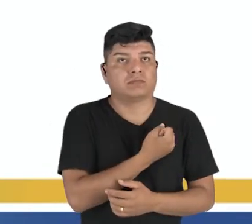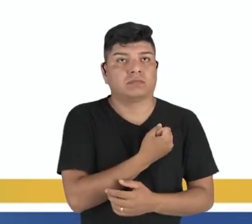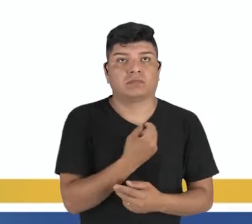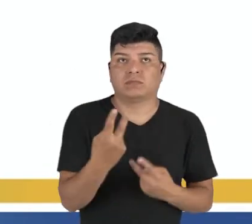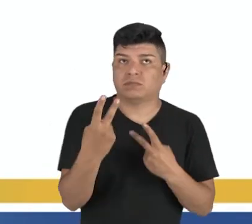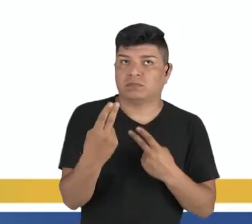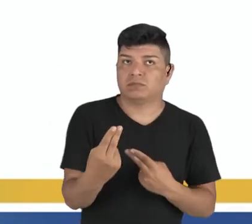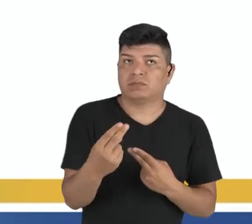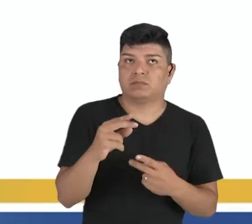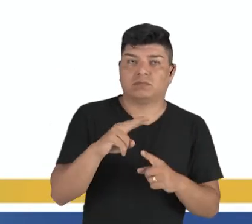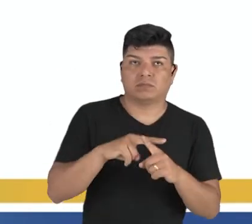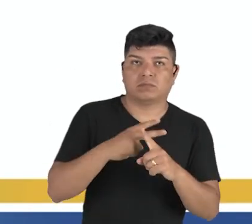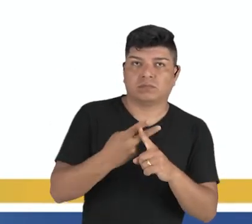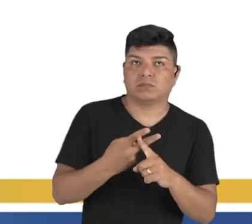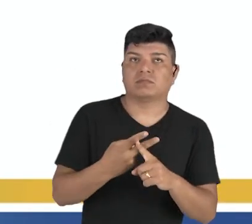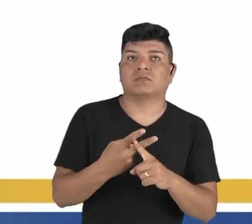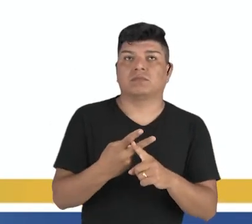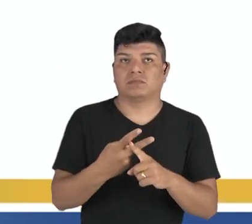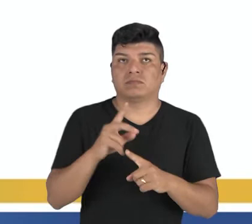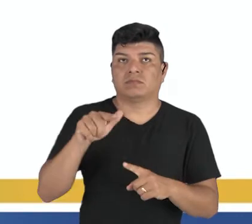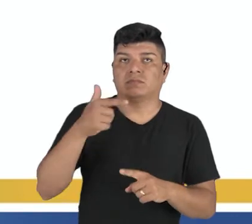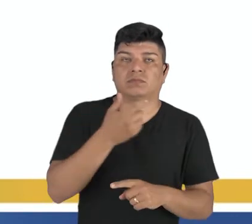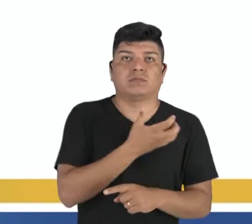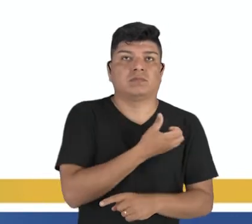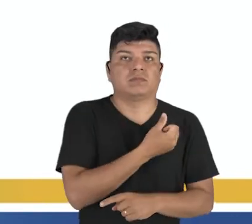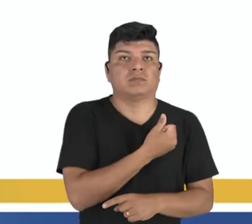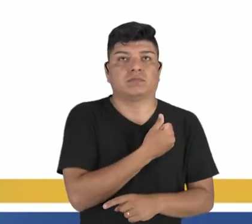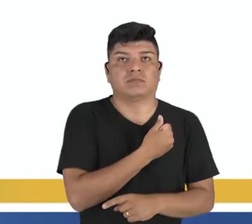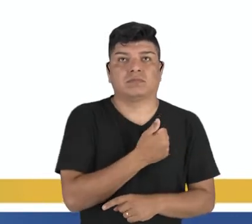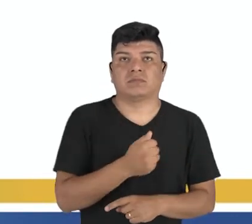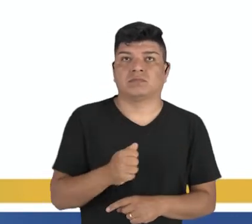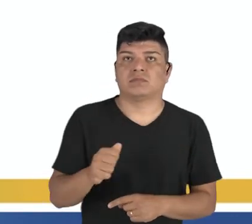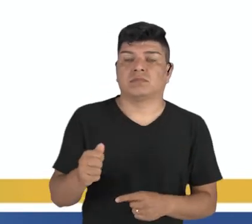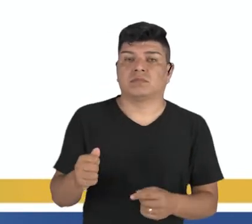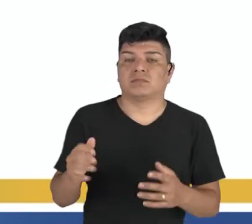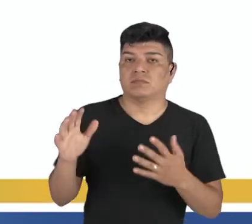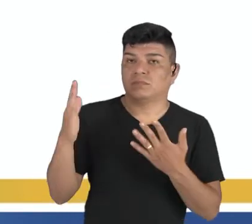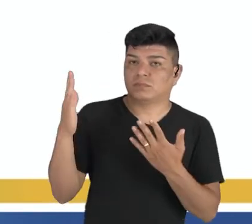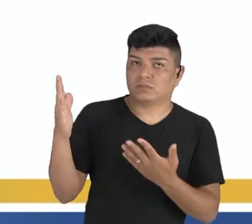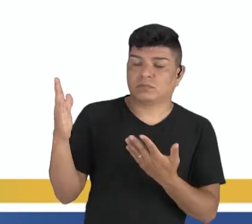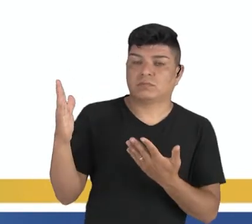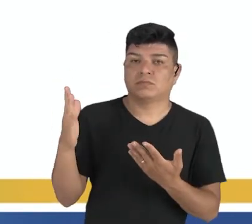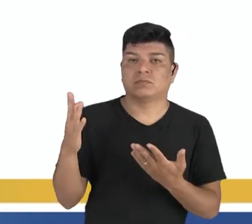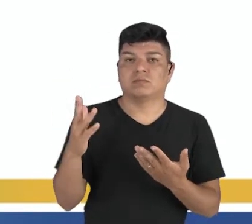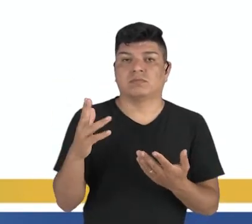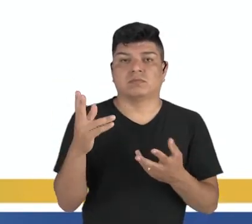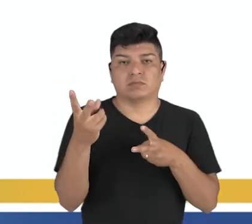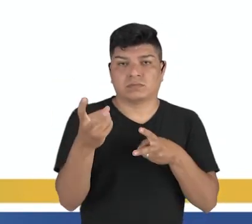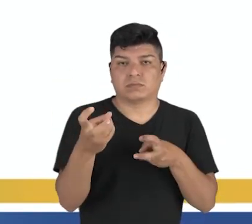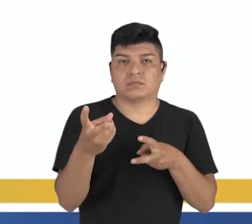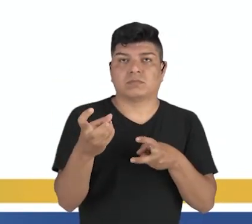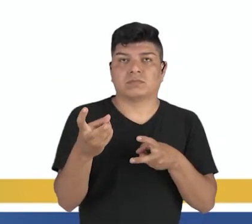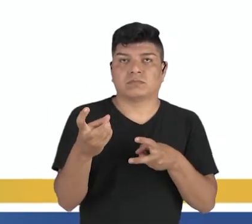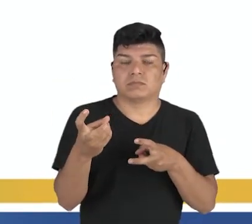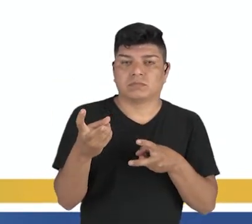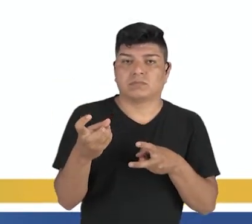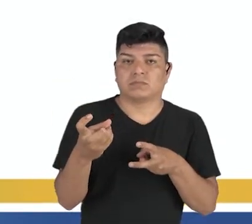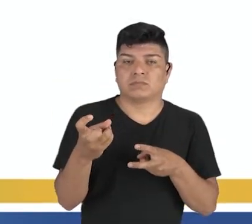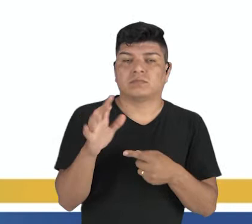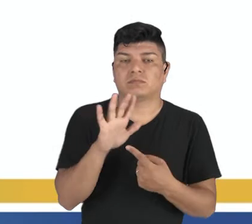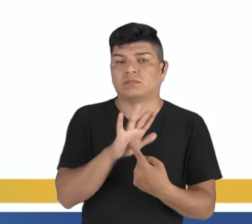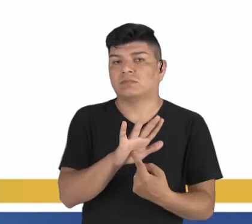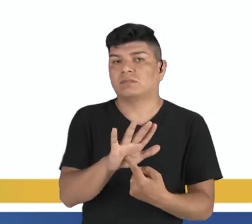um número igual ao dobro do outro número. Então, nesse caso, vocês vão perceber,